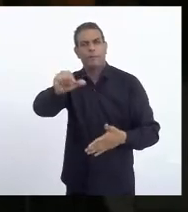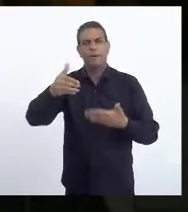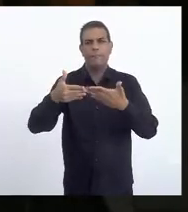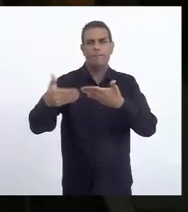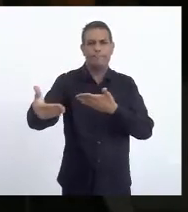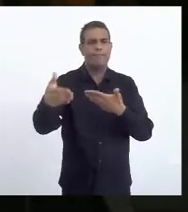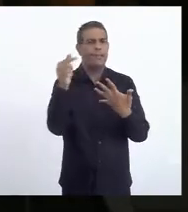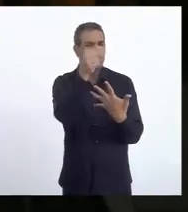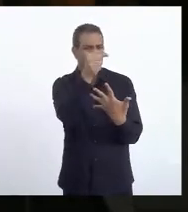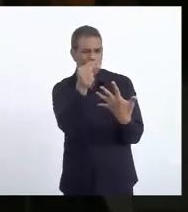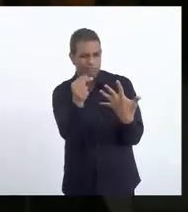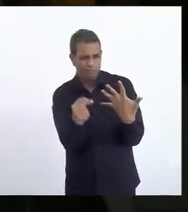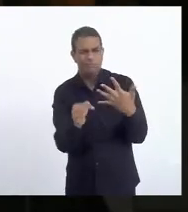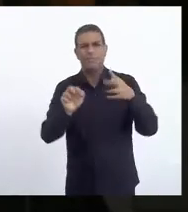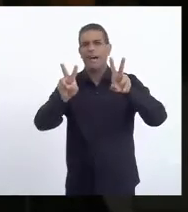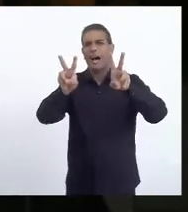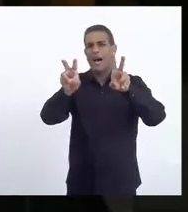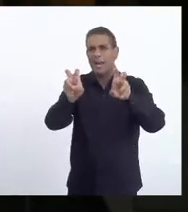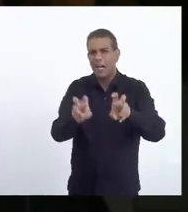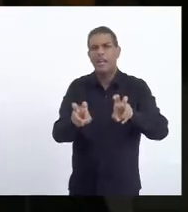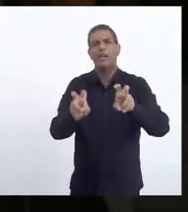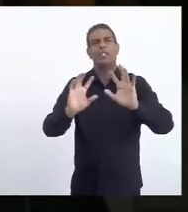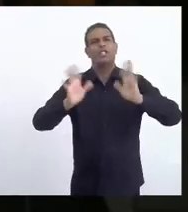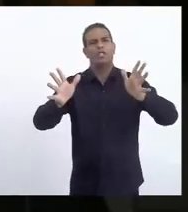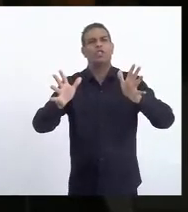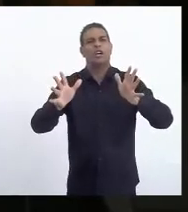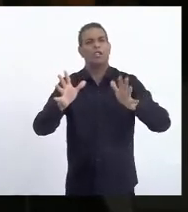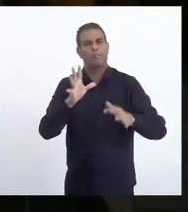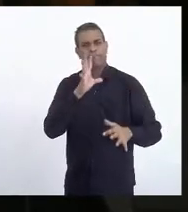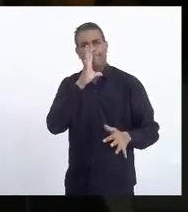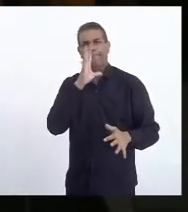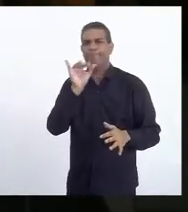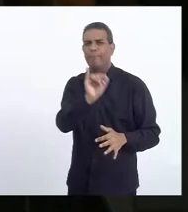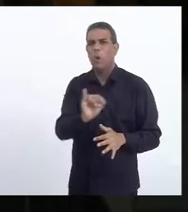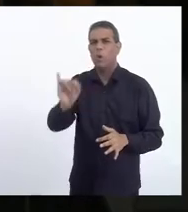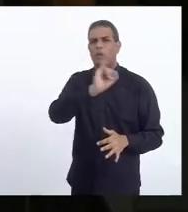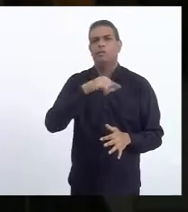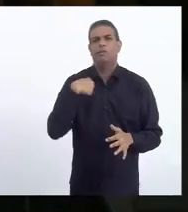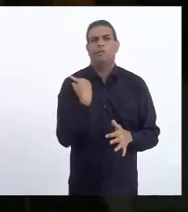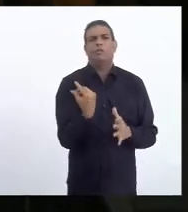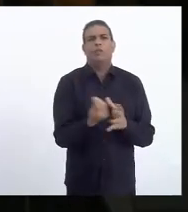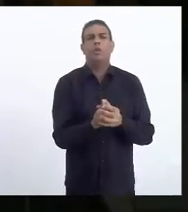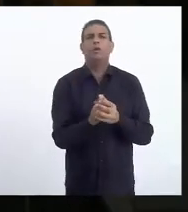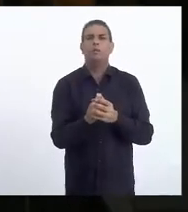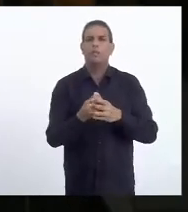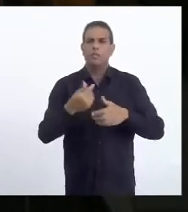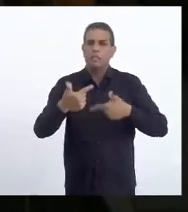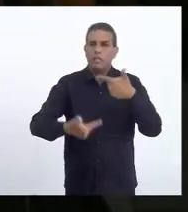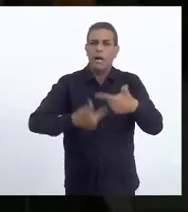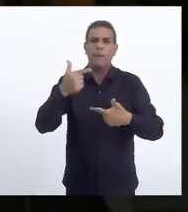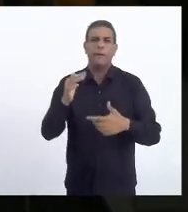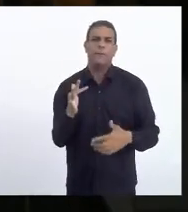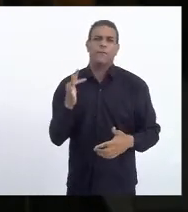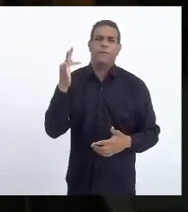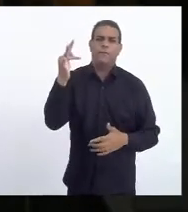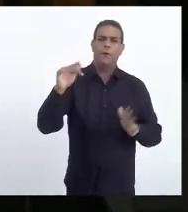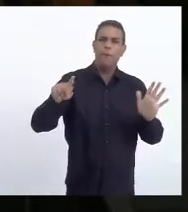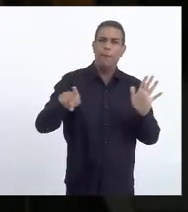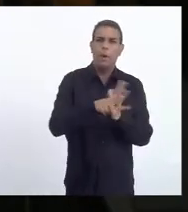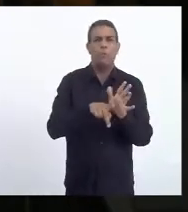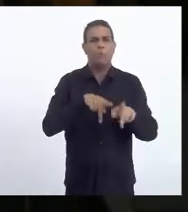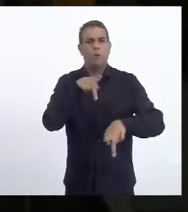sobre todas as suas matérias porque julga hoje extremamente importante para o futuro da